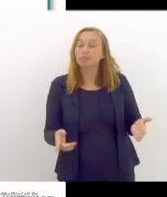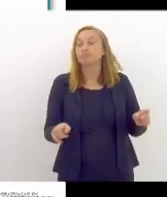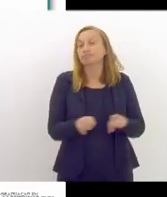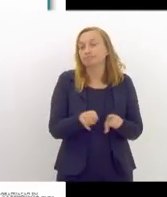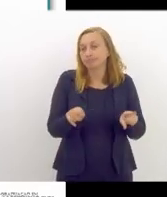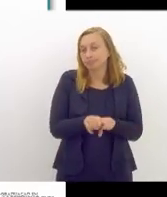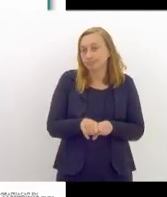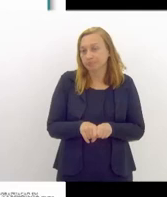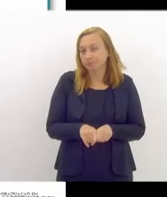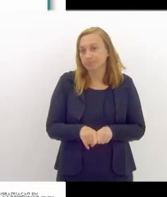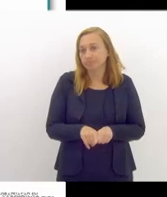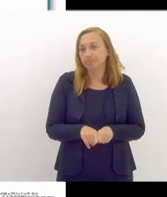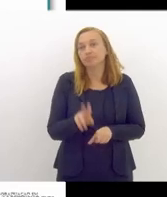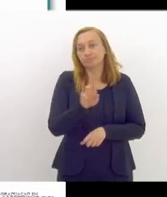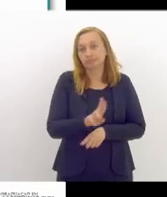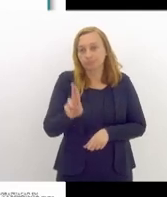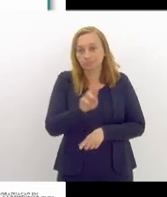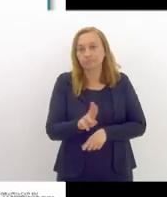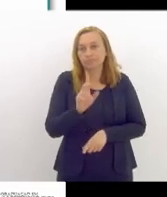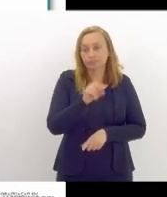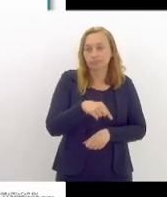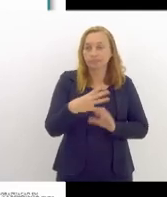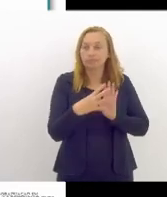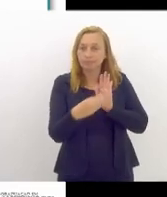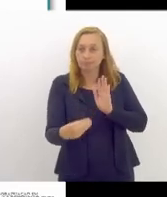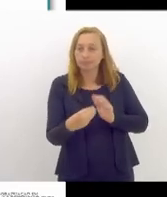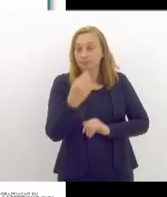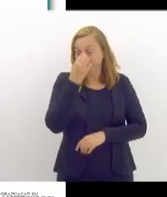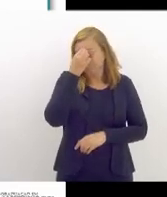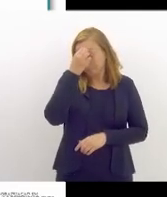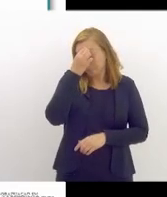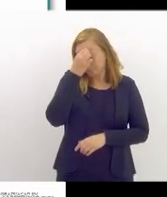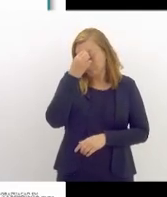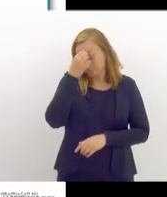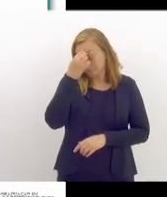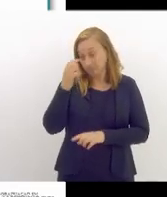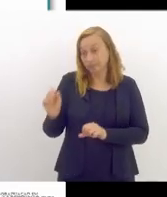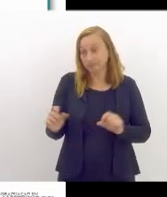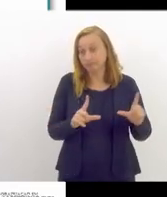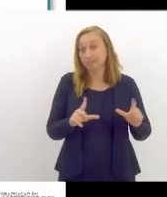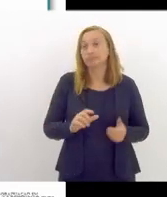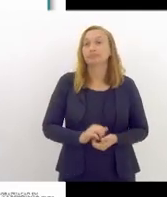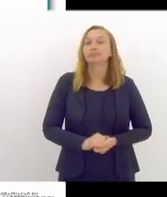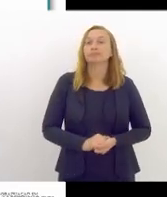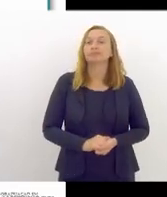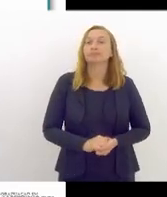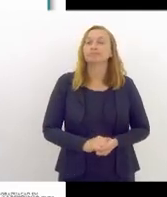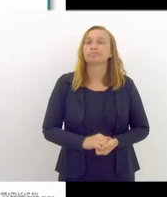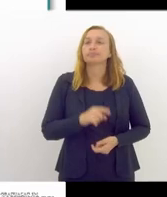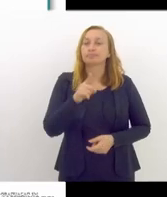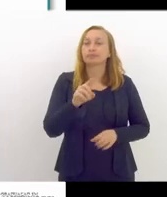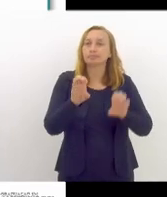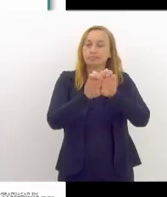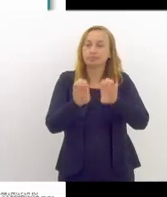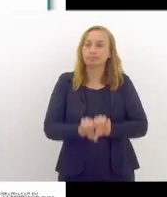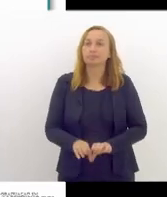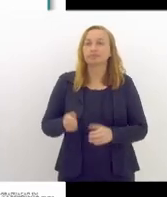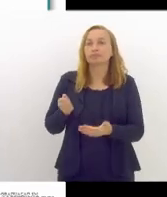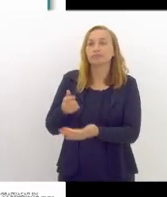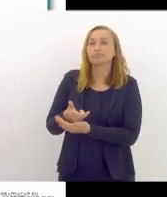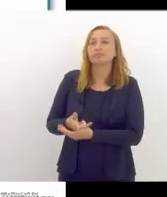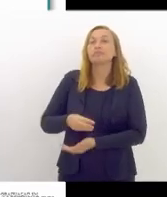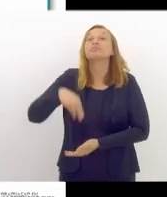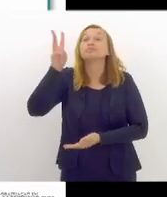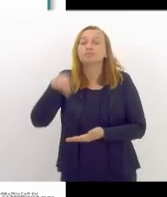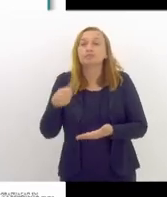uma um dos usos né desse modelo pode passar aqui a estrutura de compras ou seja